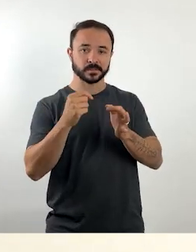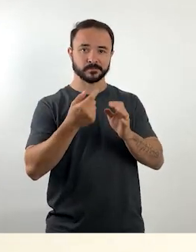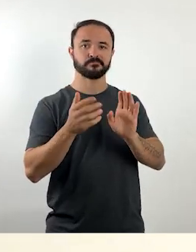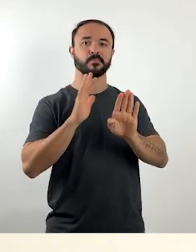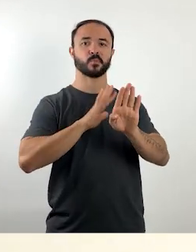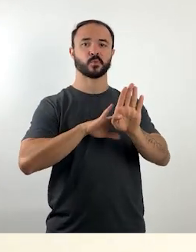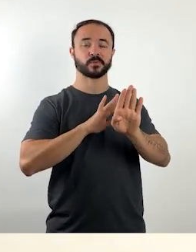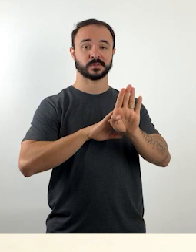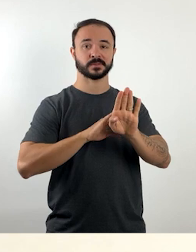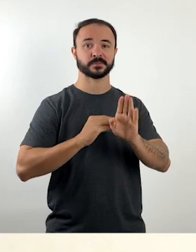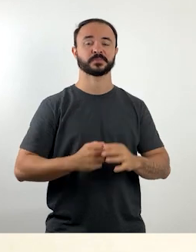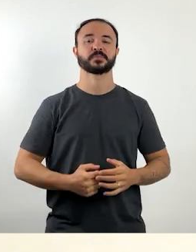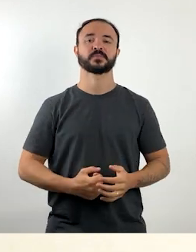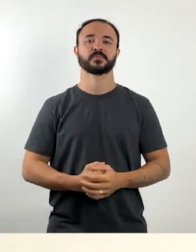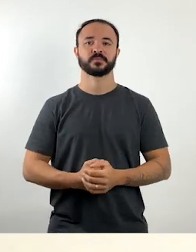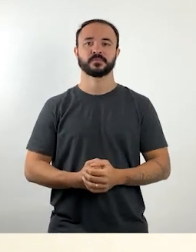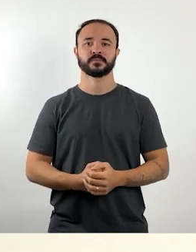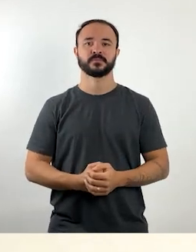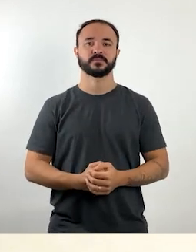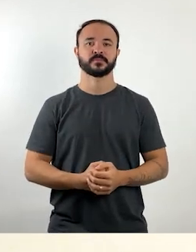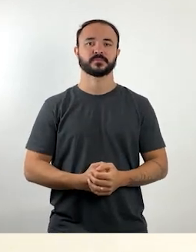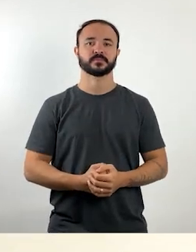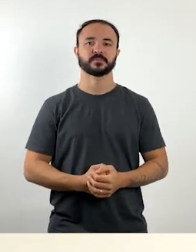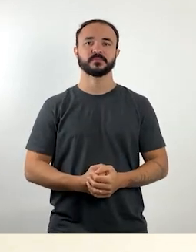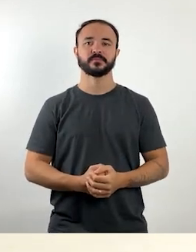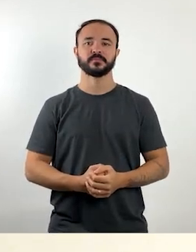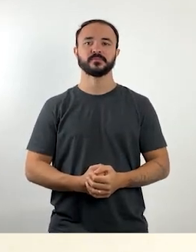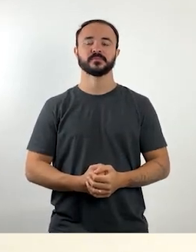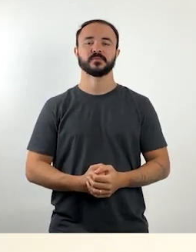aqui atrás, junto